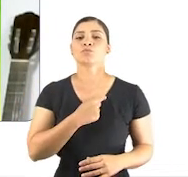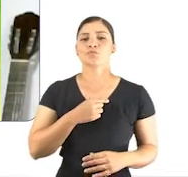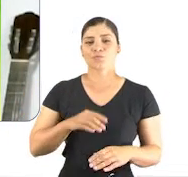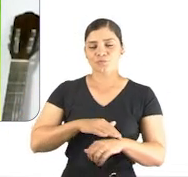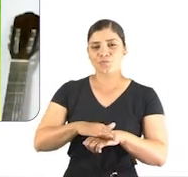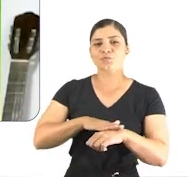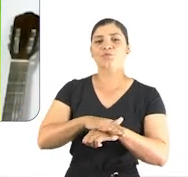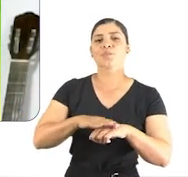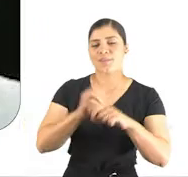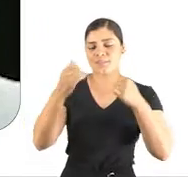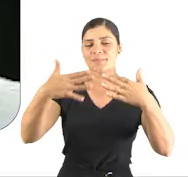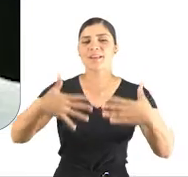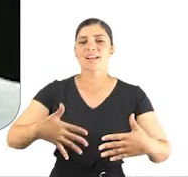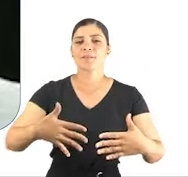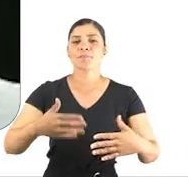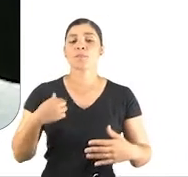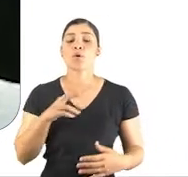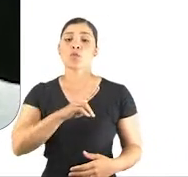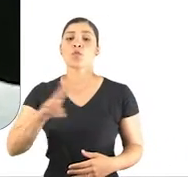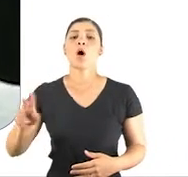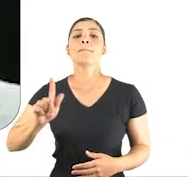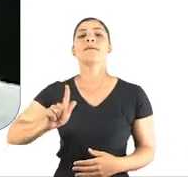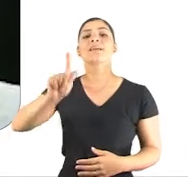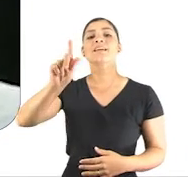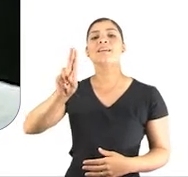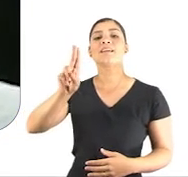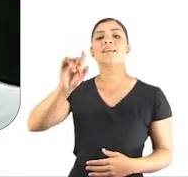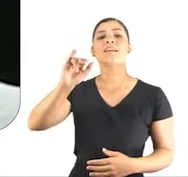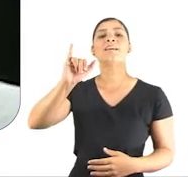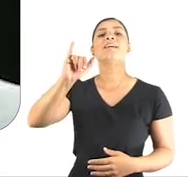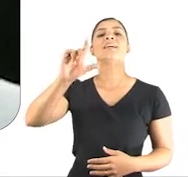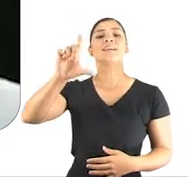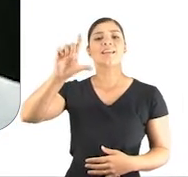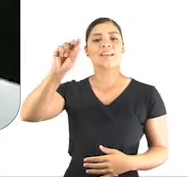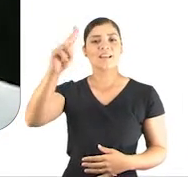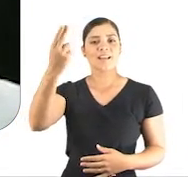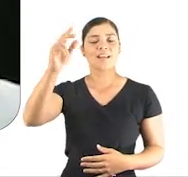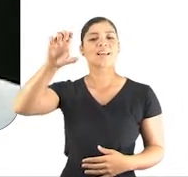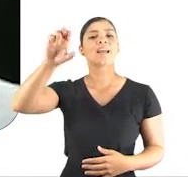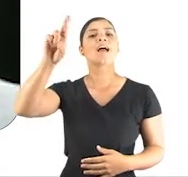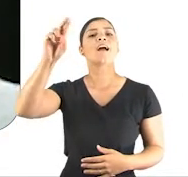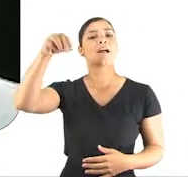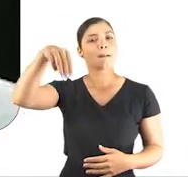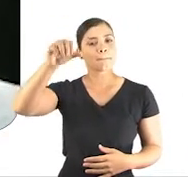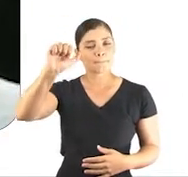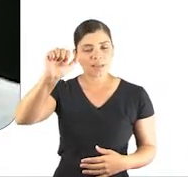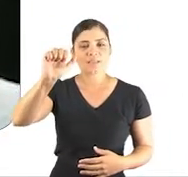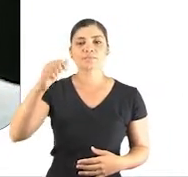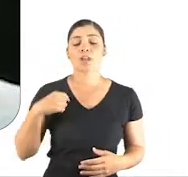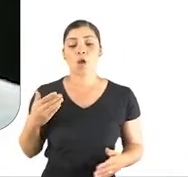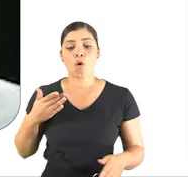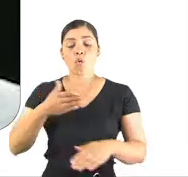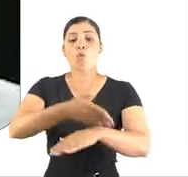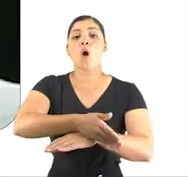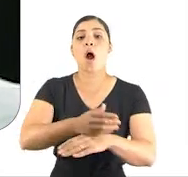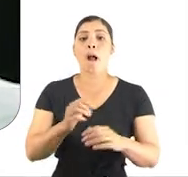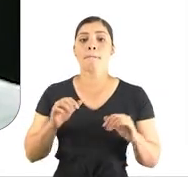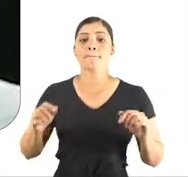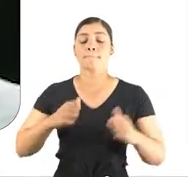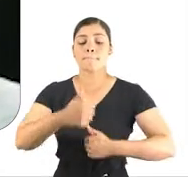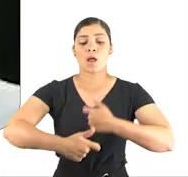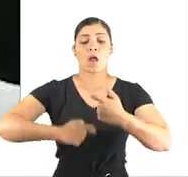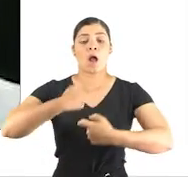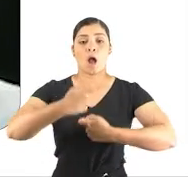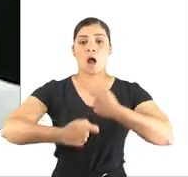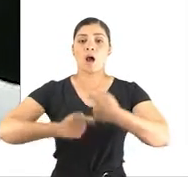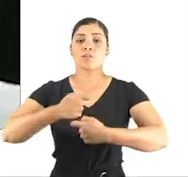nós tivemos junto à Klabin. Bom, meu nome é Guilherme Duarte, eu sou founder e CEO da Smart. Eu venho do mercado corporativo, atuei muito